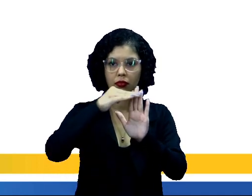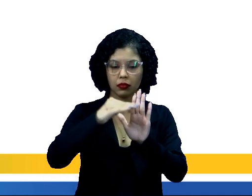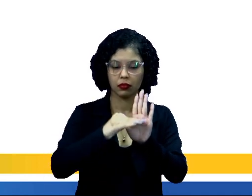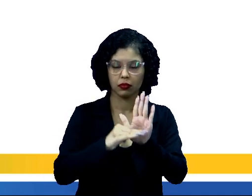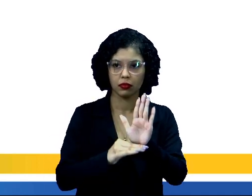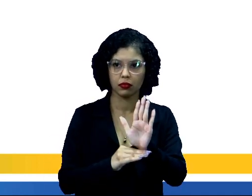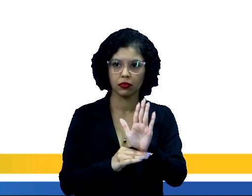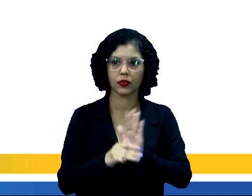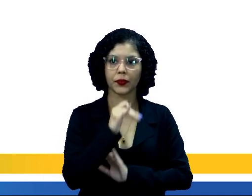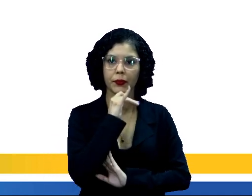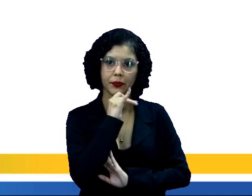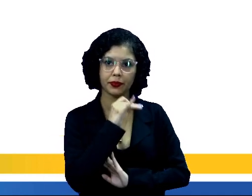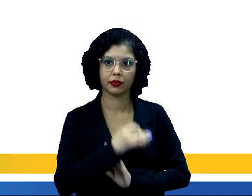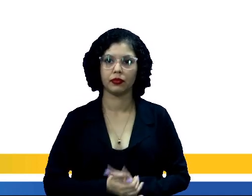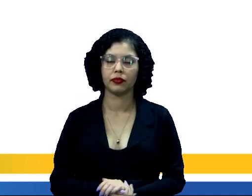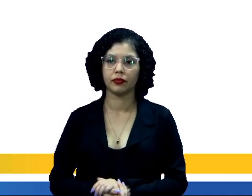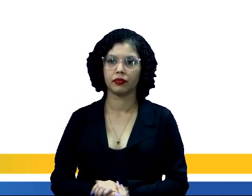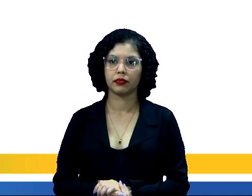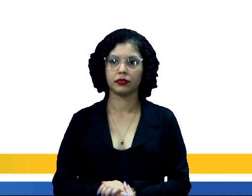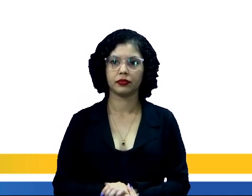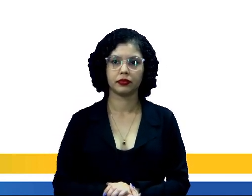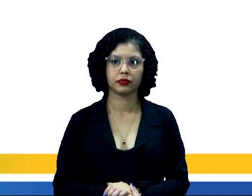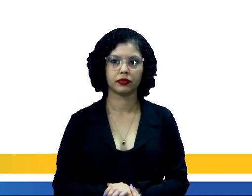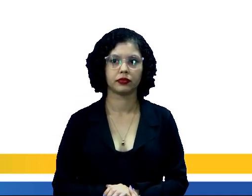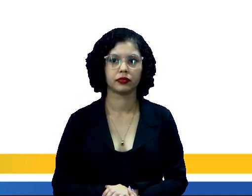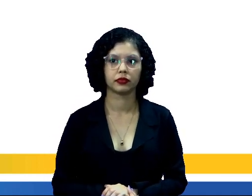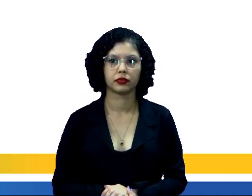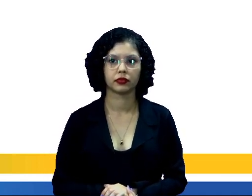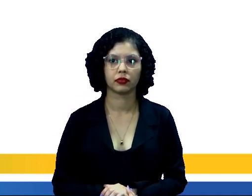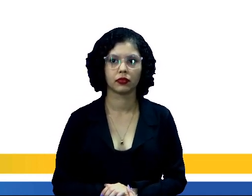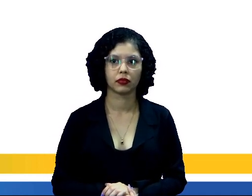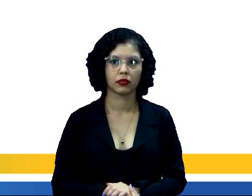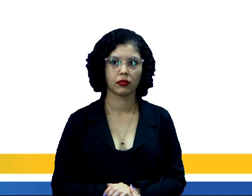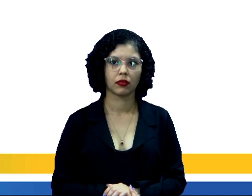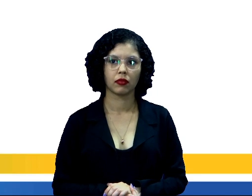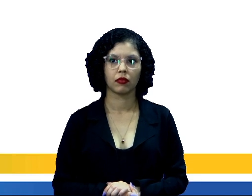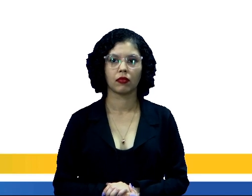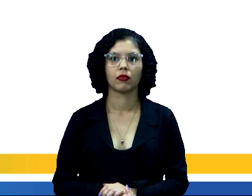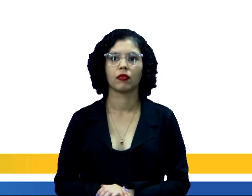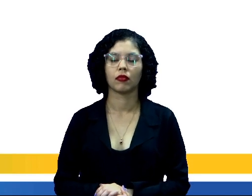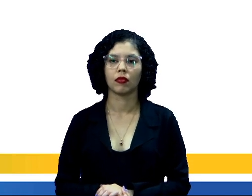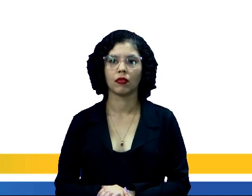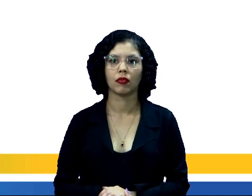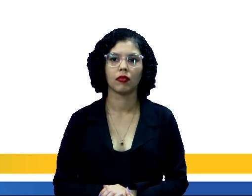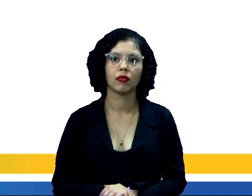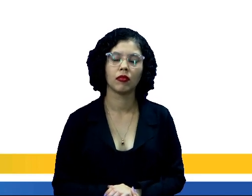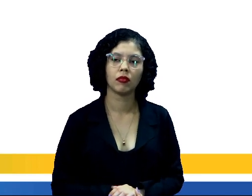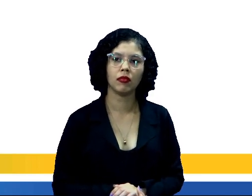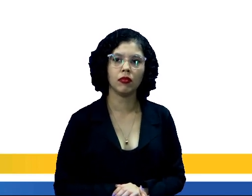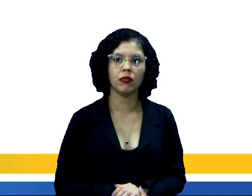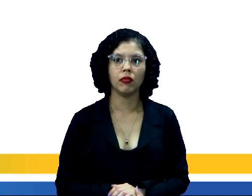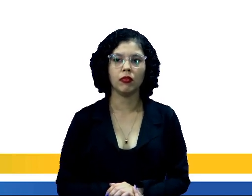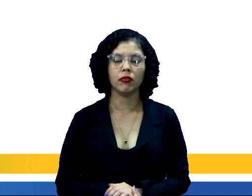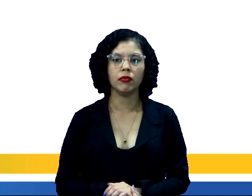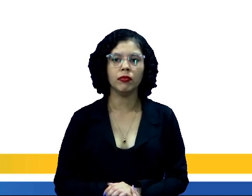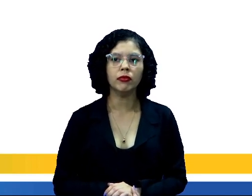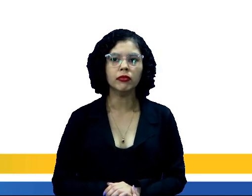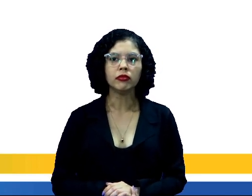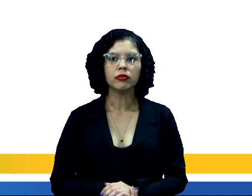listagens. Por exemplo, there is a choice of main course, roast beef, turkey or